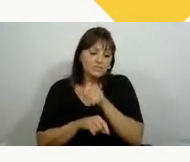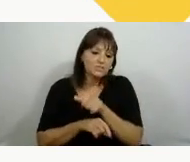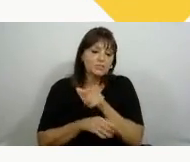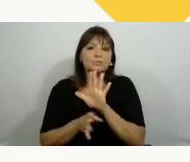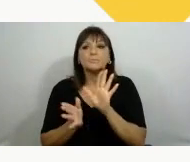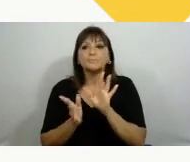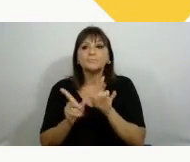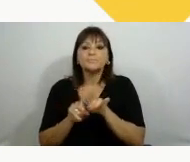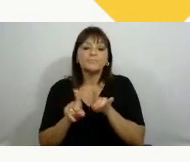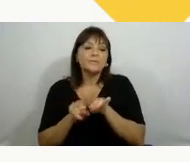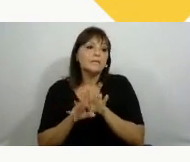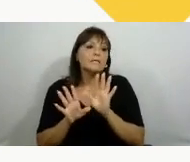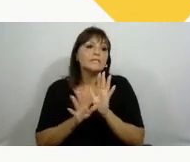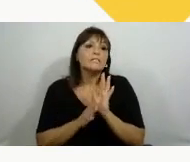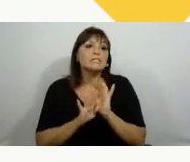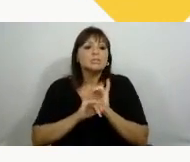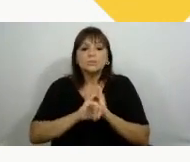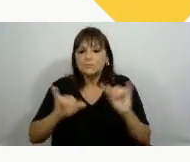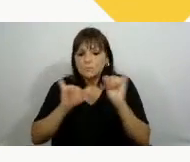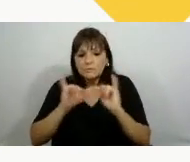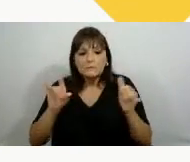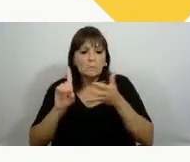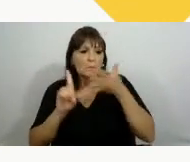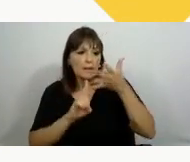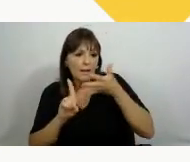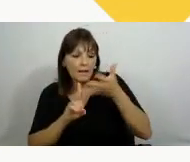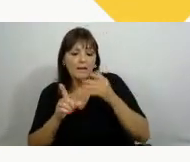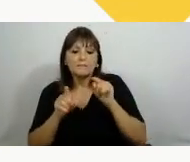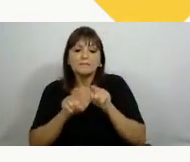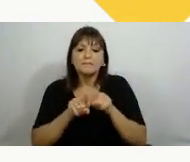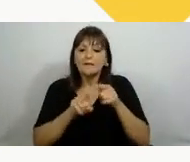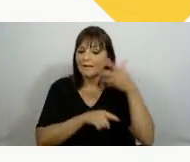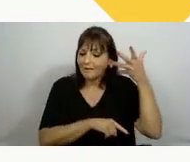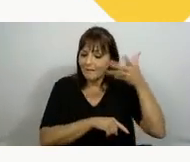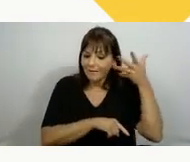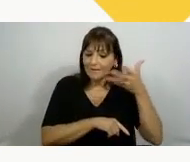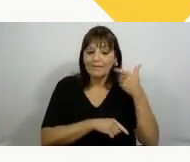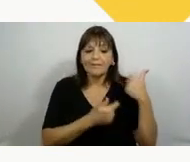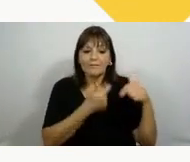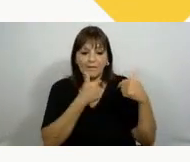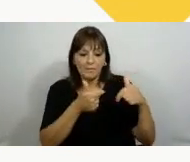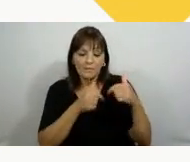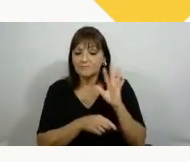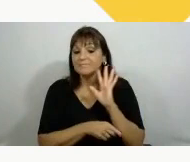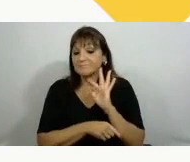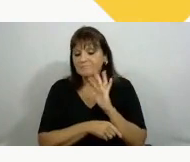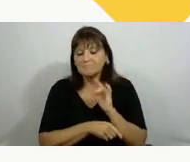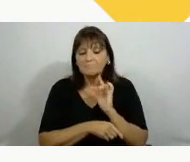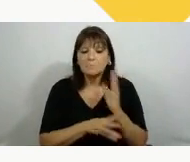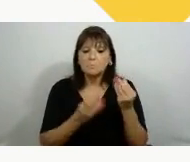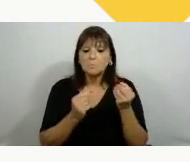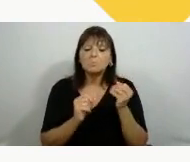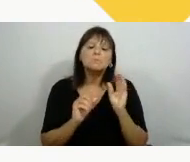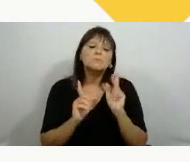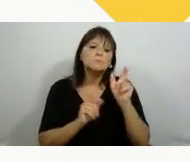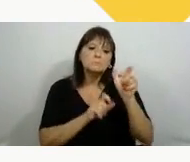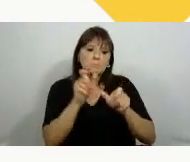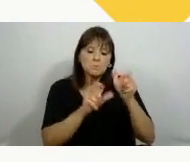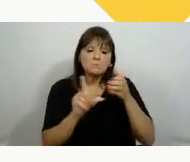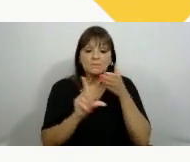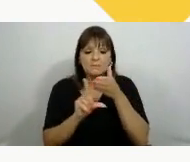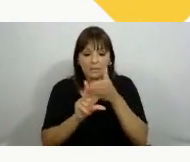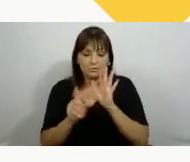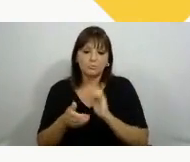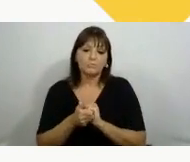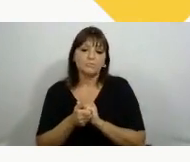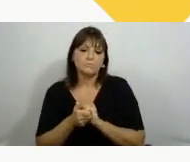divulgação sobre a palestra que você vai fazer, sobre o seu trabalho, é ainda mais bacana, assim, muitas pessoas vão acessar. E imagens do dia a dia também, pode ser uma imagem